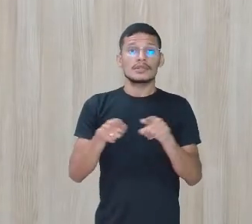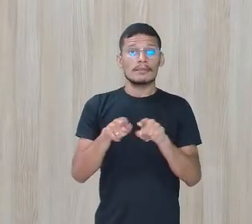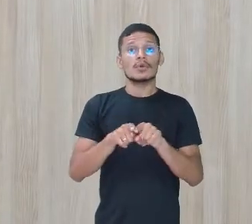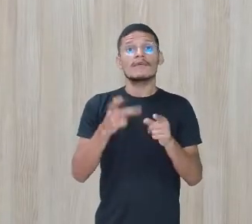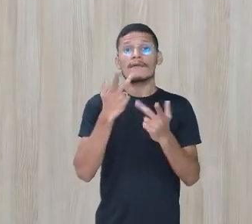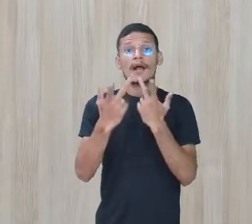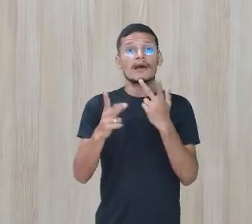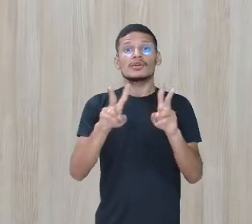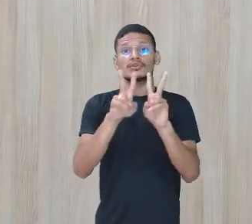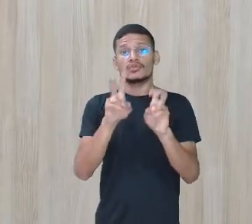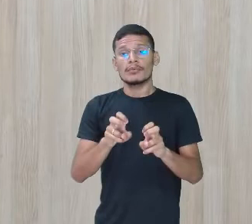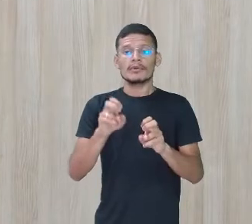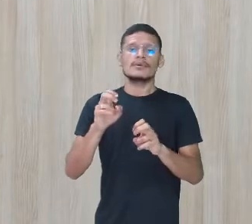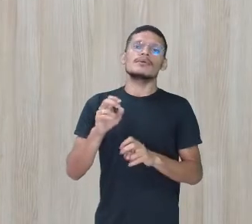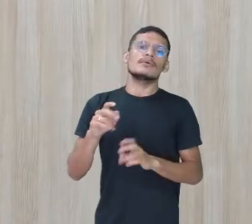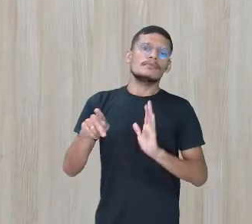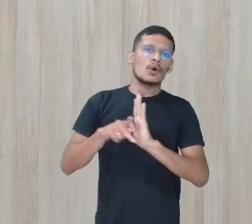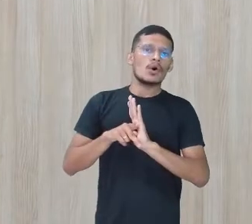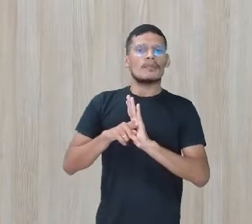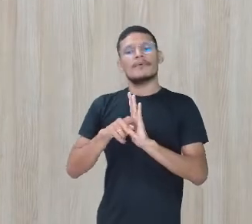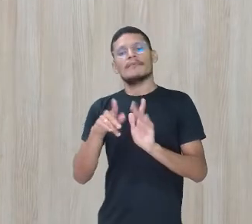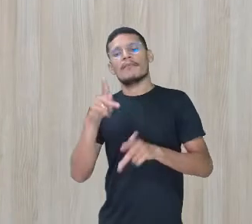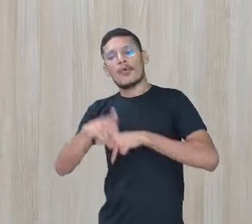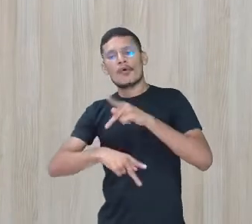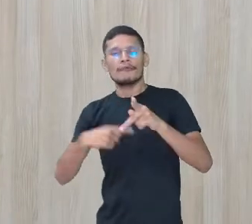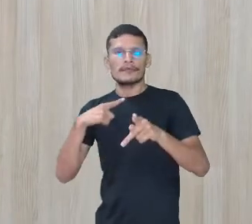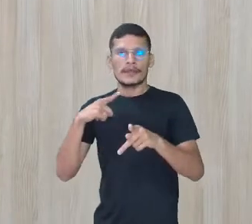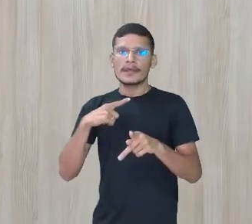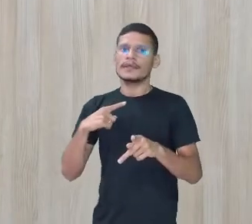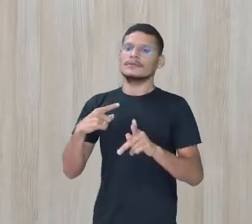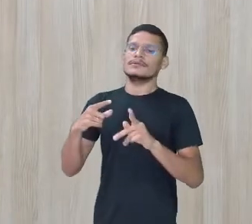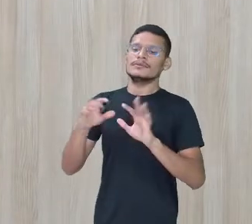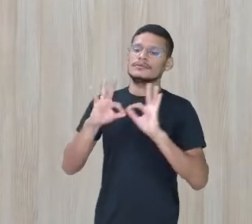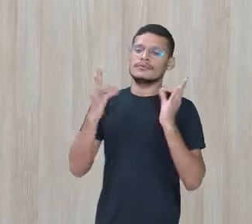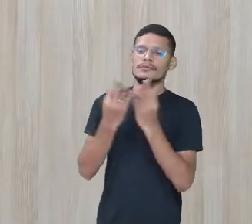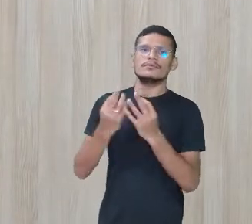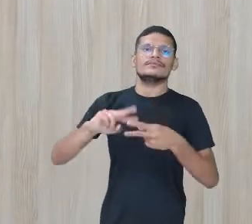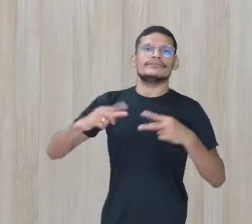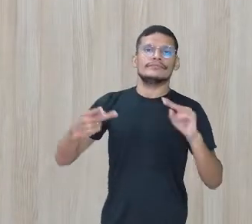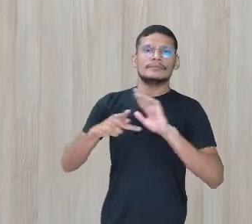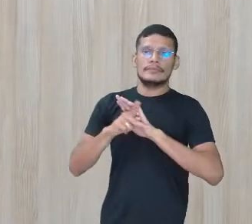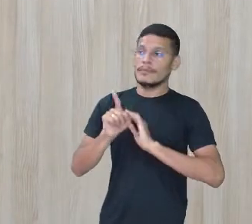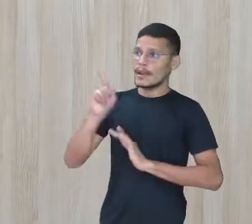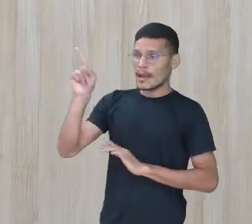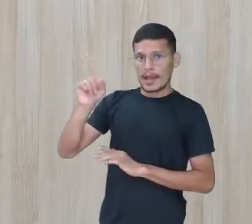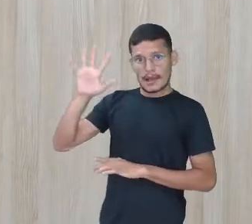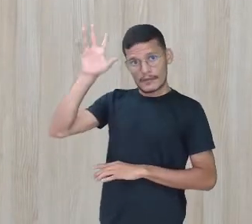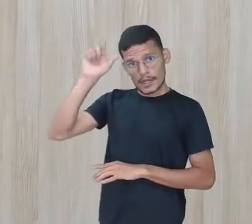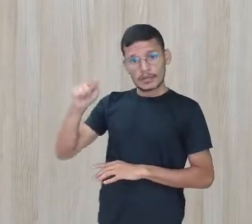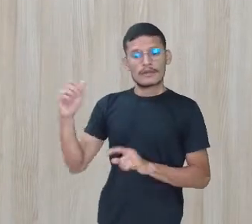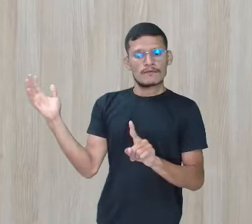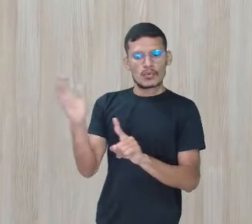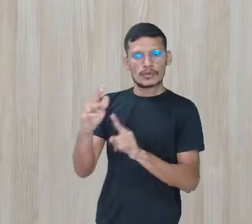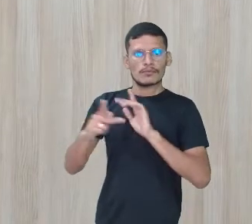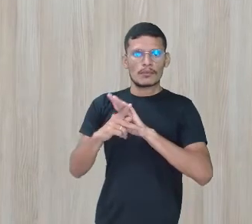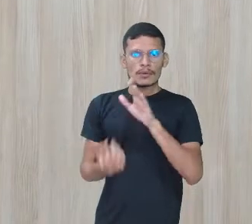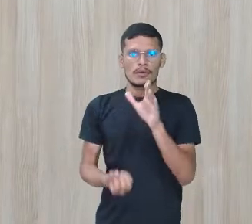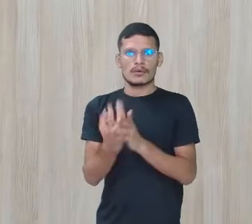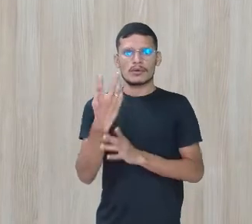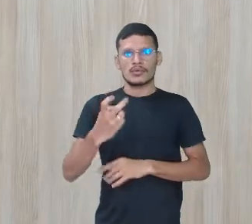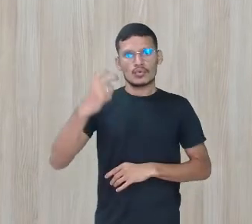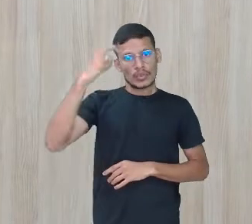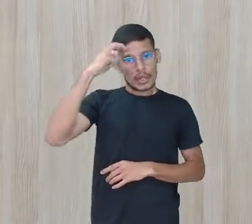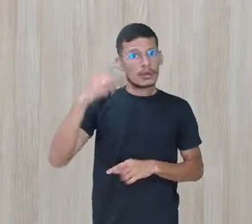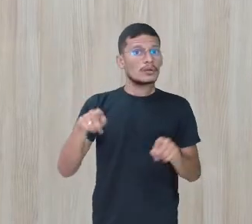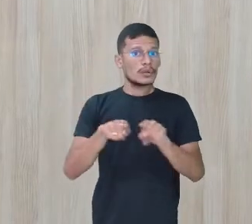população descendente, né, dos povos africanos, e toda a sua, né, influência na nossa construção cultural, e que vai